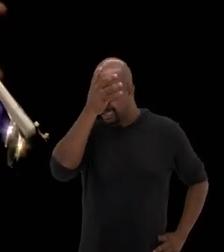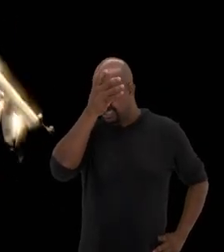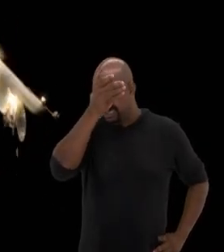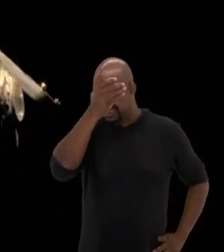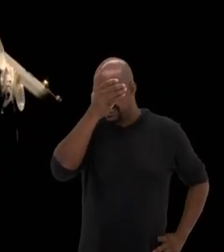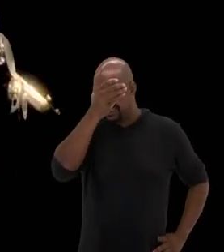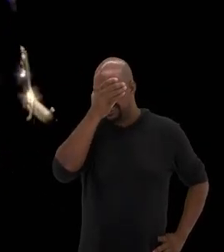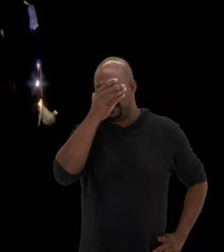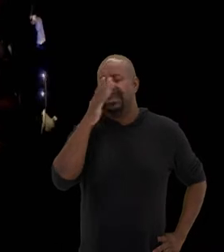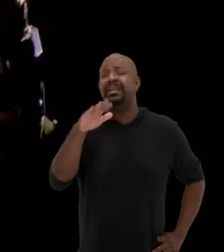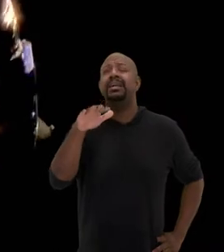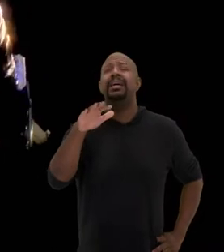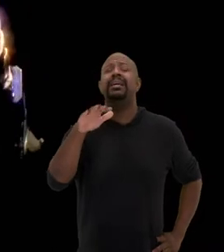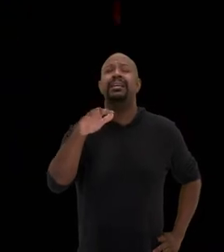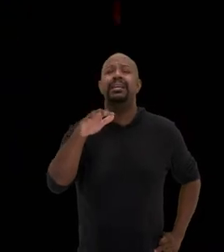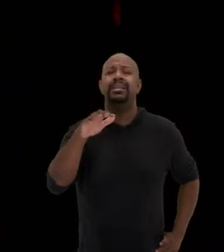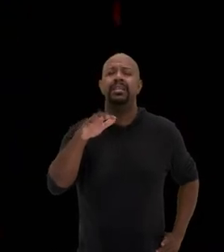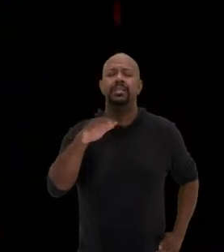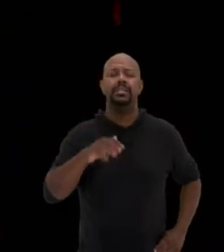O